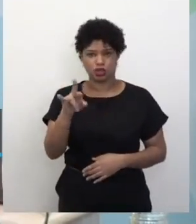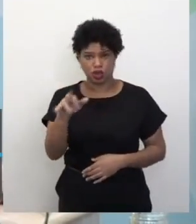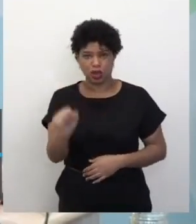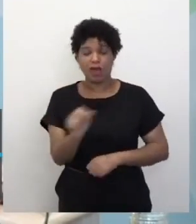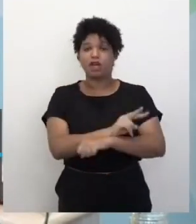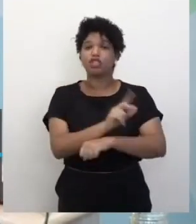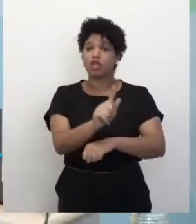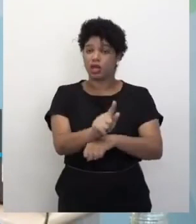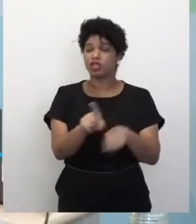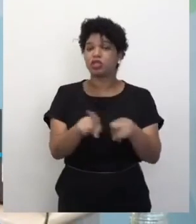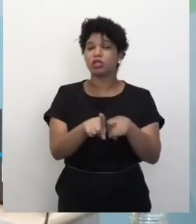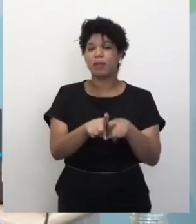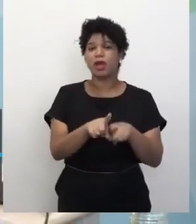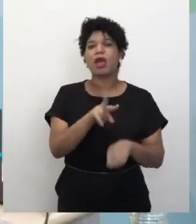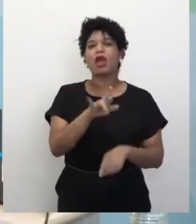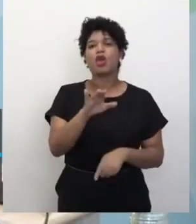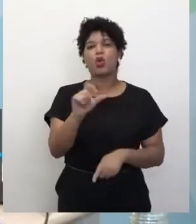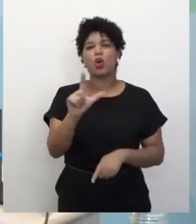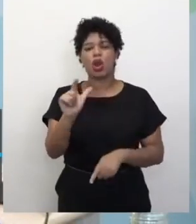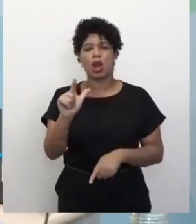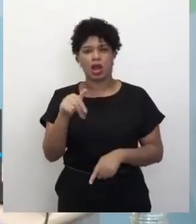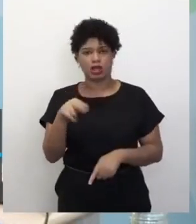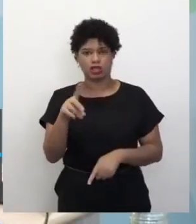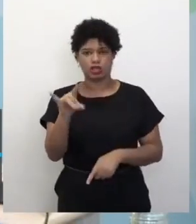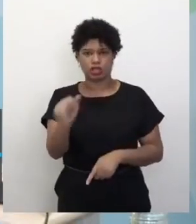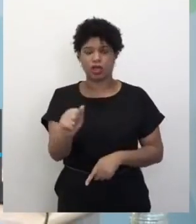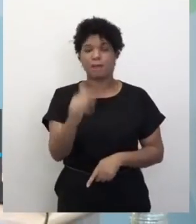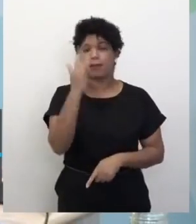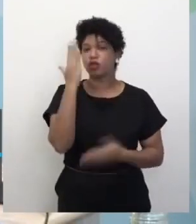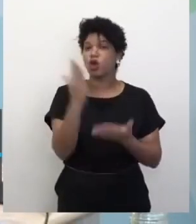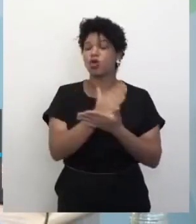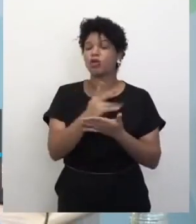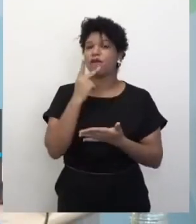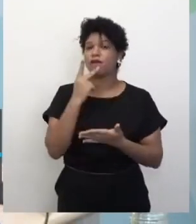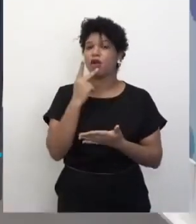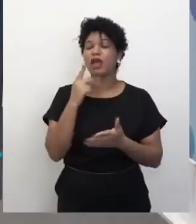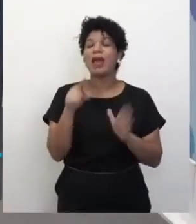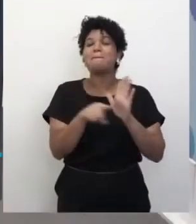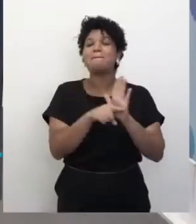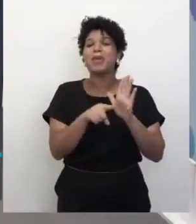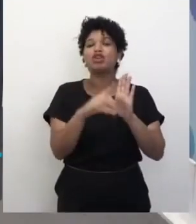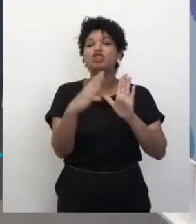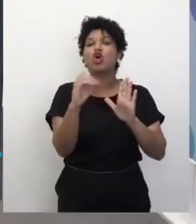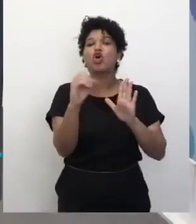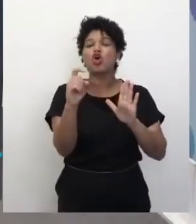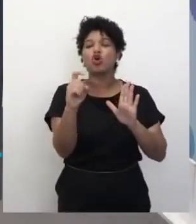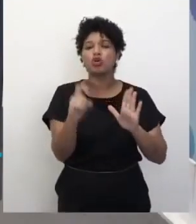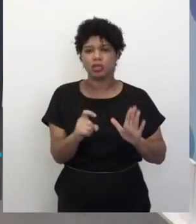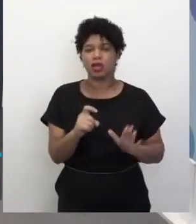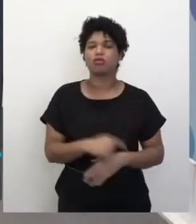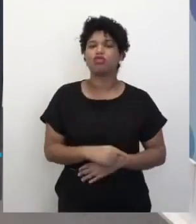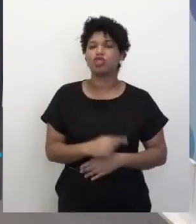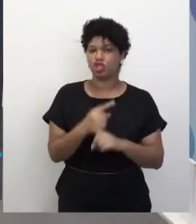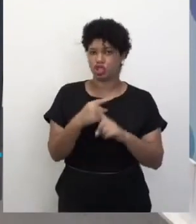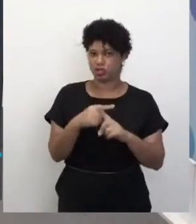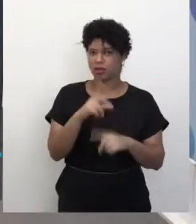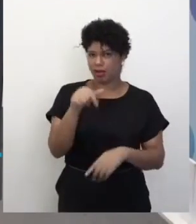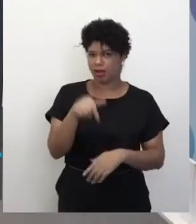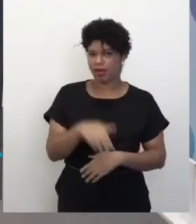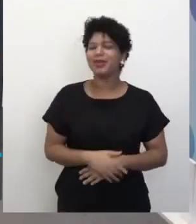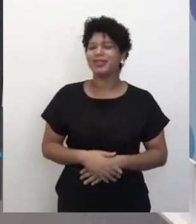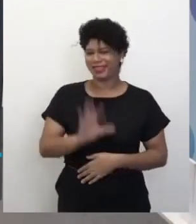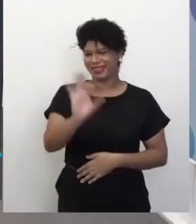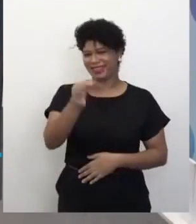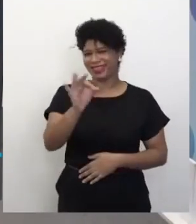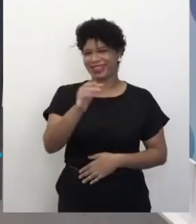e Riolândia. Olha, falaram, professor Inês, que é menos cosseno de x. Acertaram? E aí? Acertaram. Vem cá